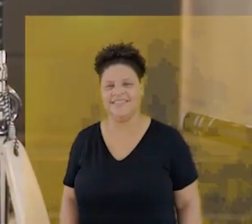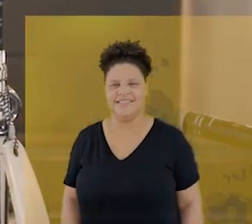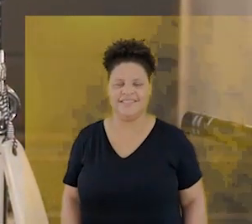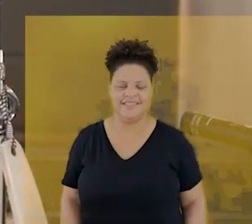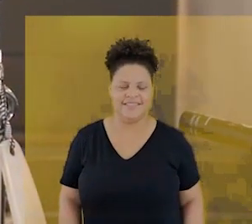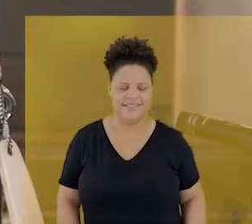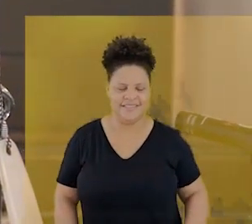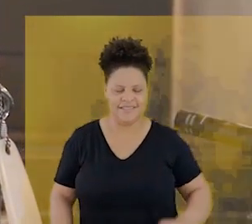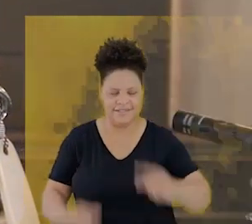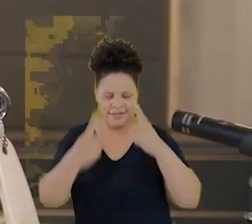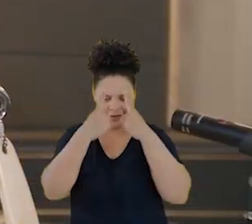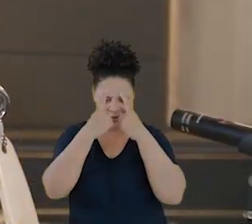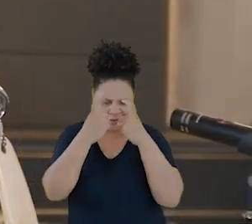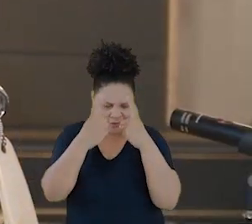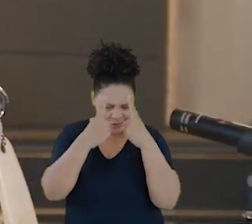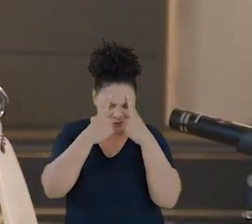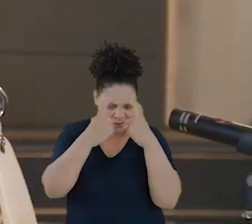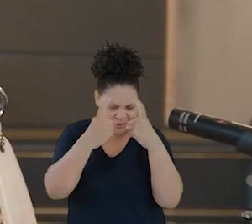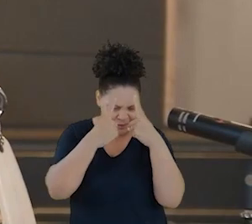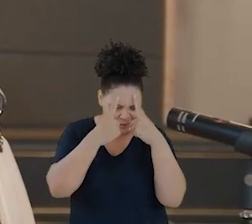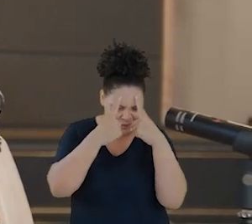Violência transborda,